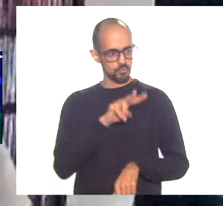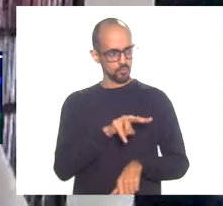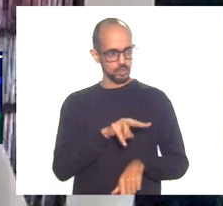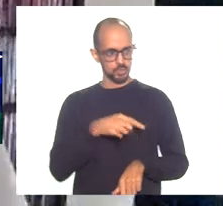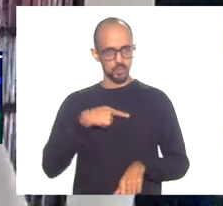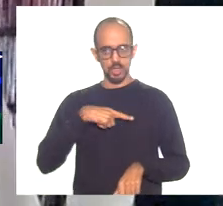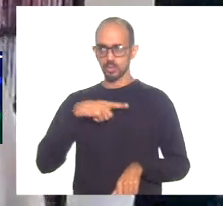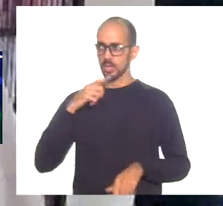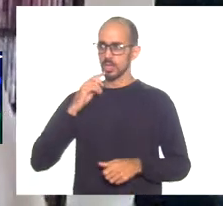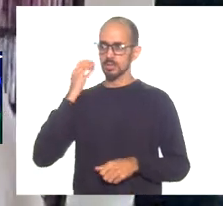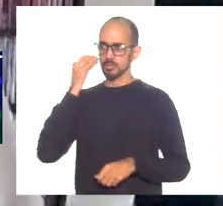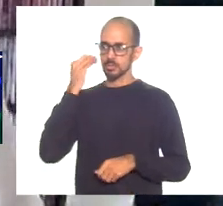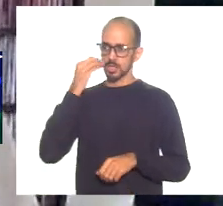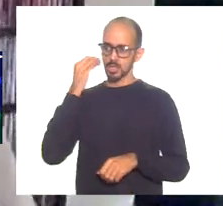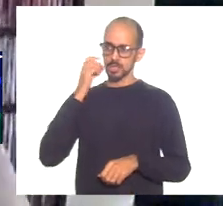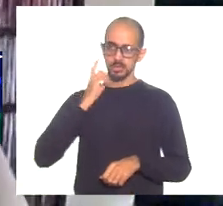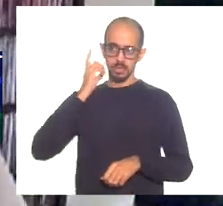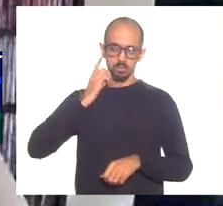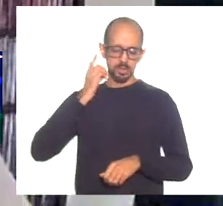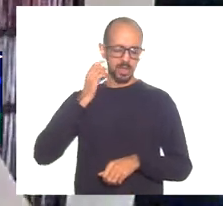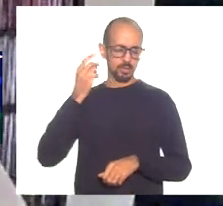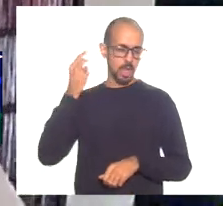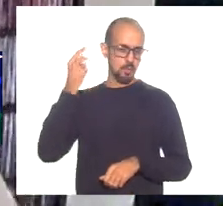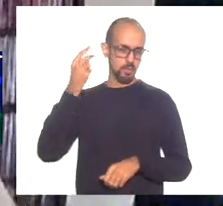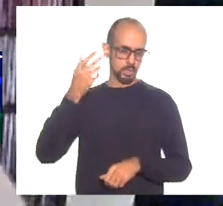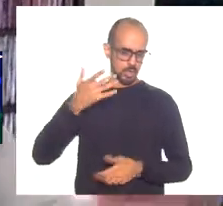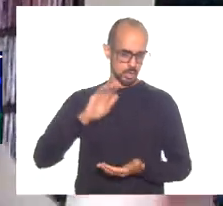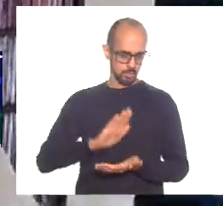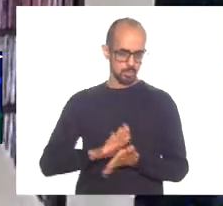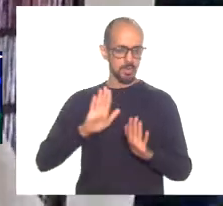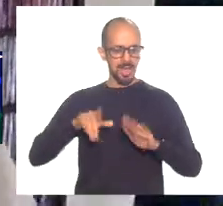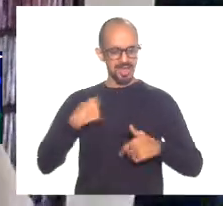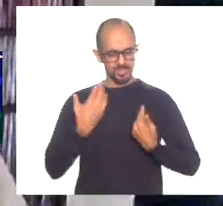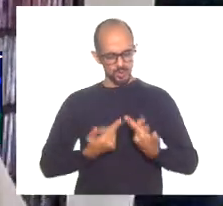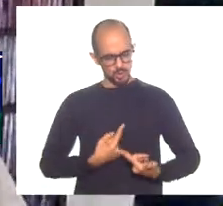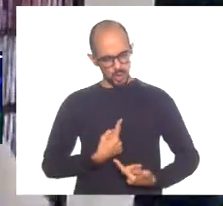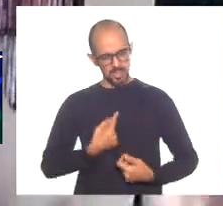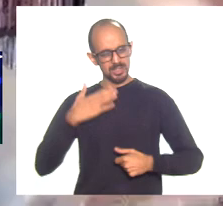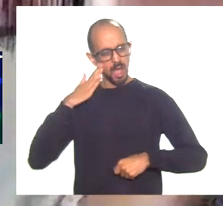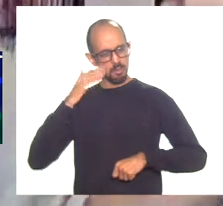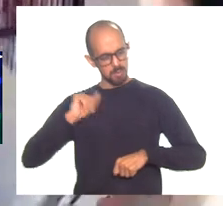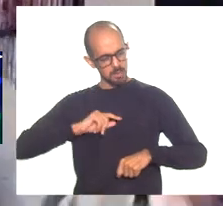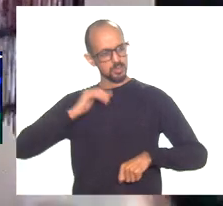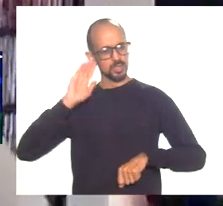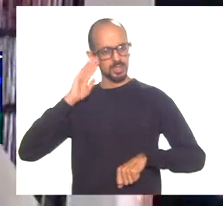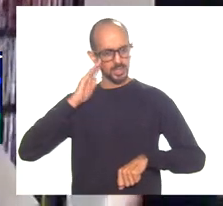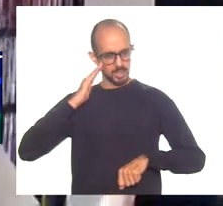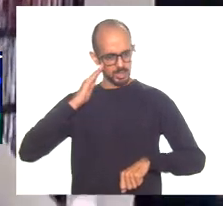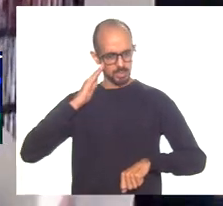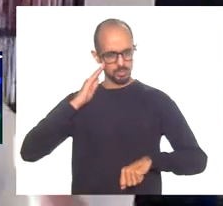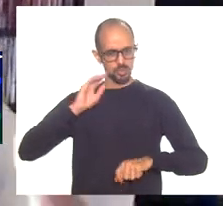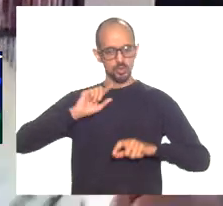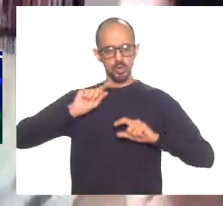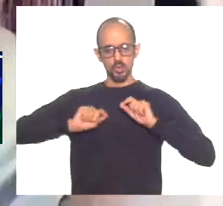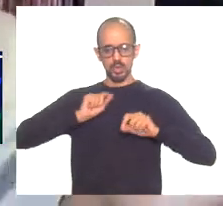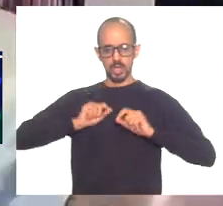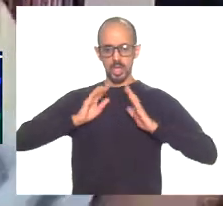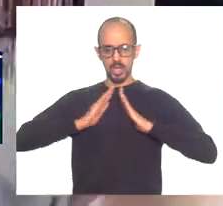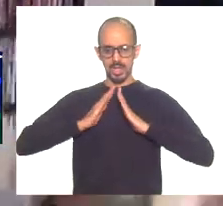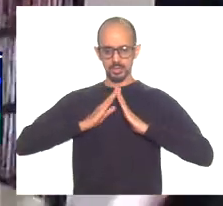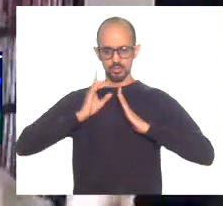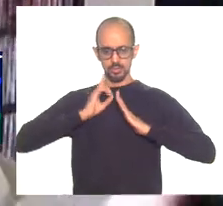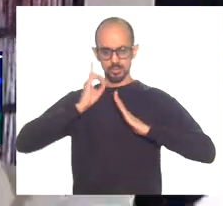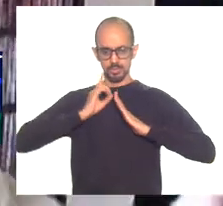não é de hoje que eu posso falar mesmo a gente que sabe perfeitamente que entendemos quer dizer aqui o Parlamento por ele